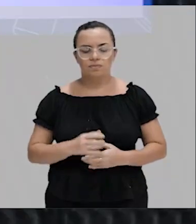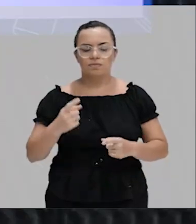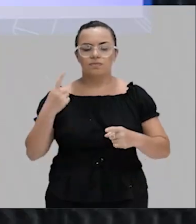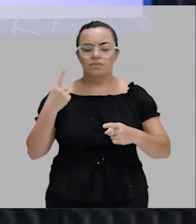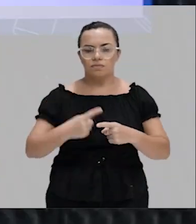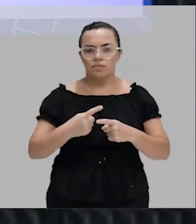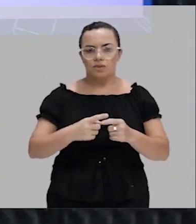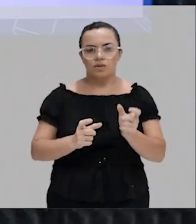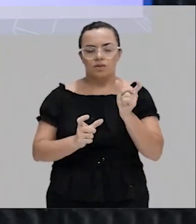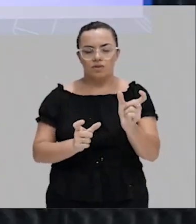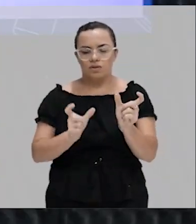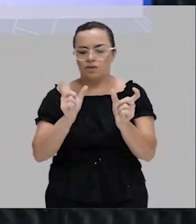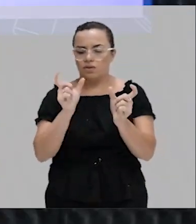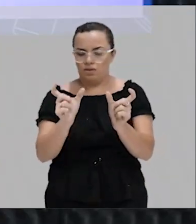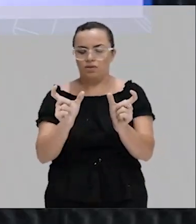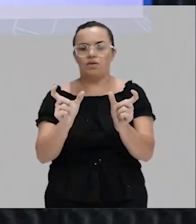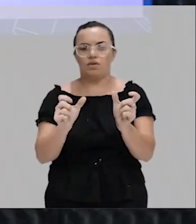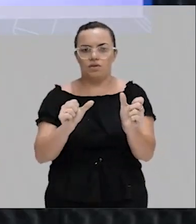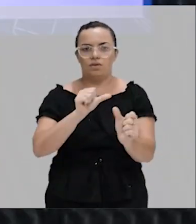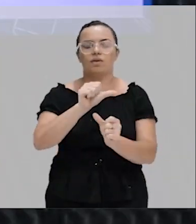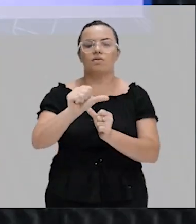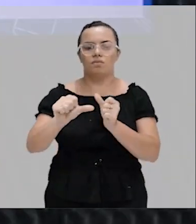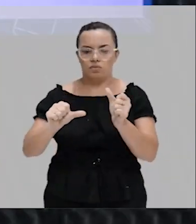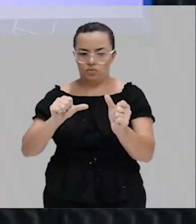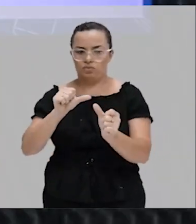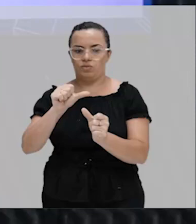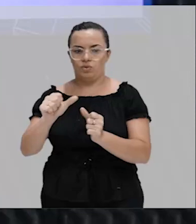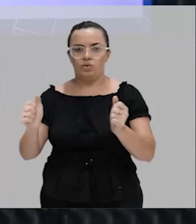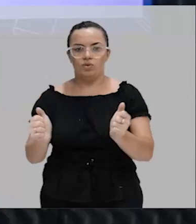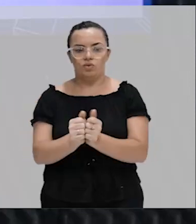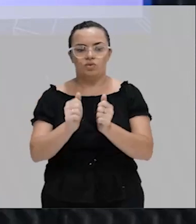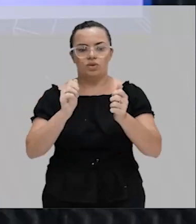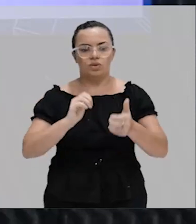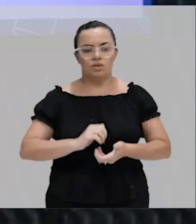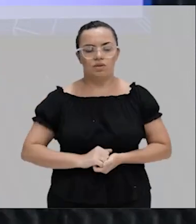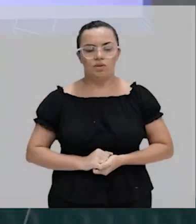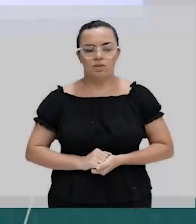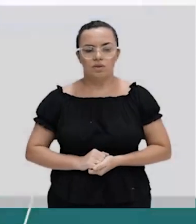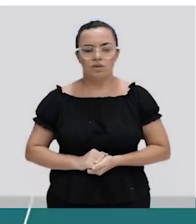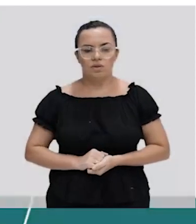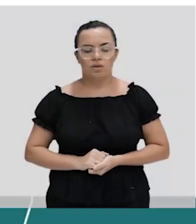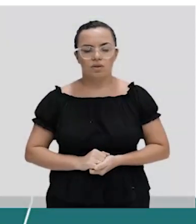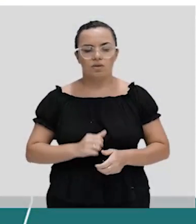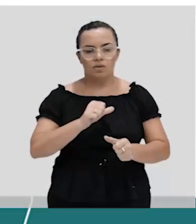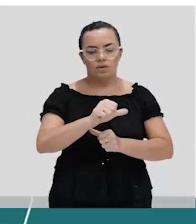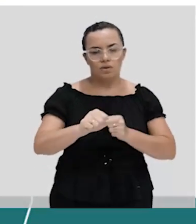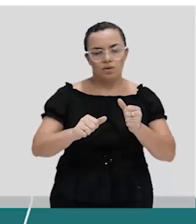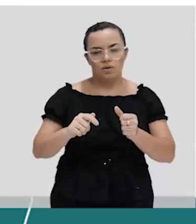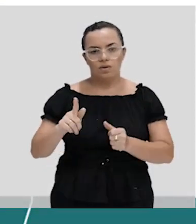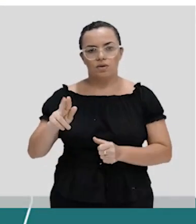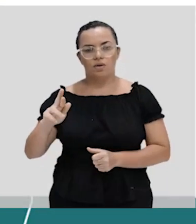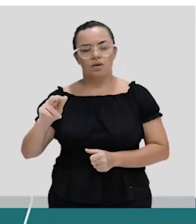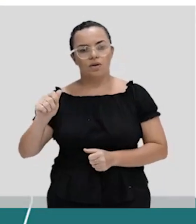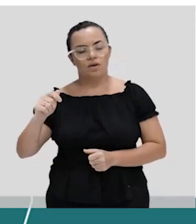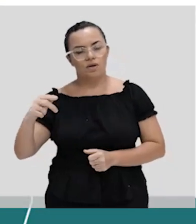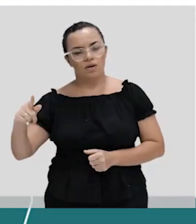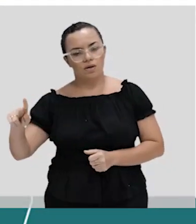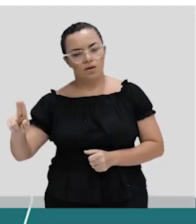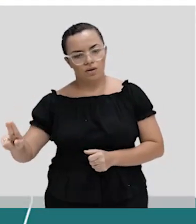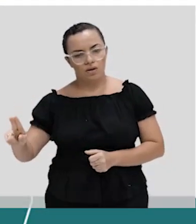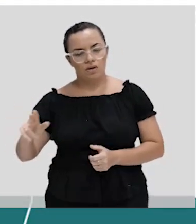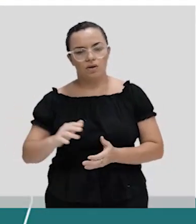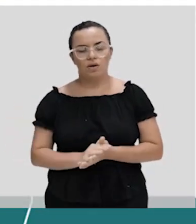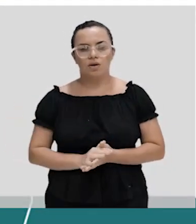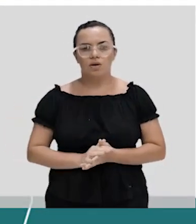Porque as duas palavras são variáveis. Flexão de grau. Grau é a propriedade que as palavras têm de